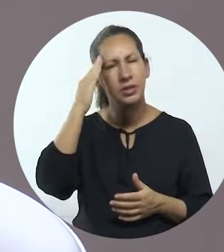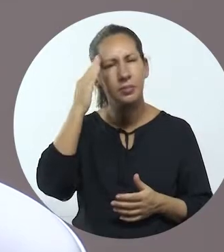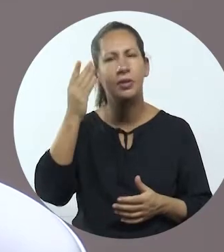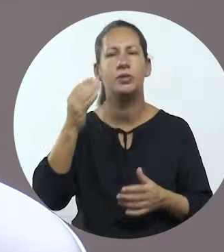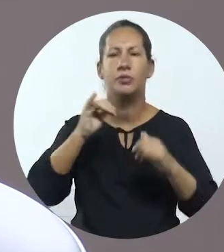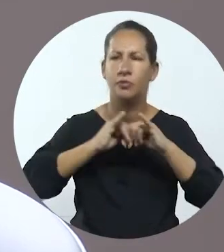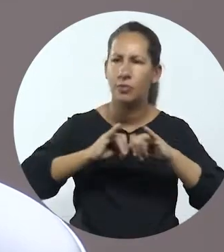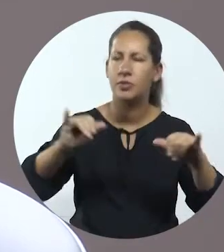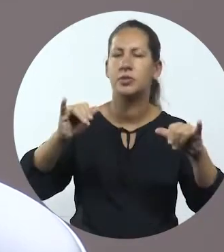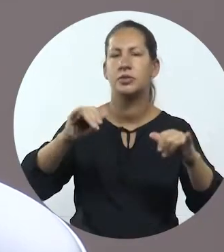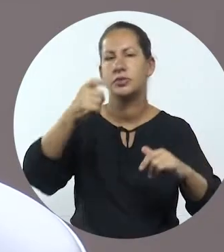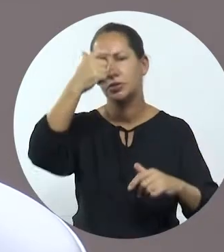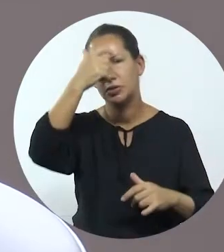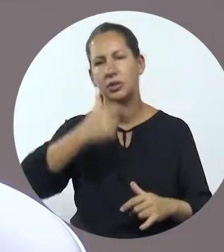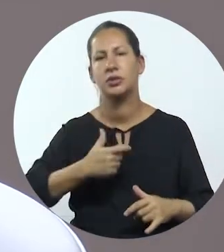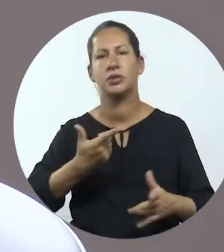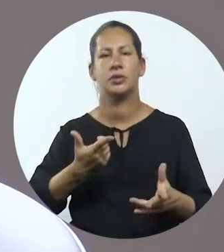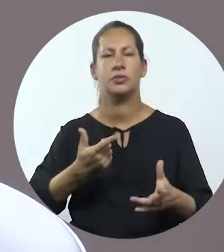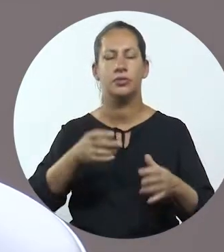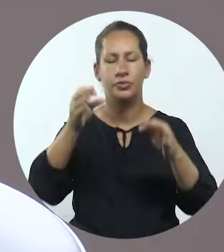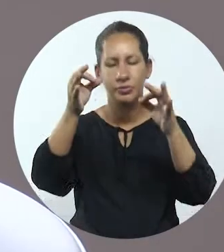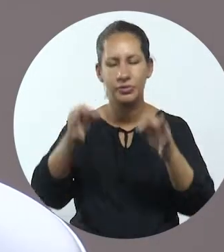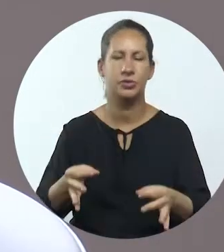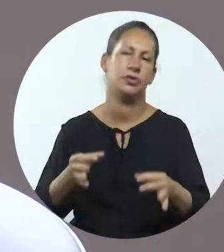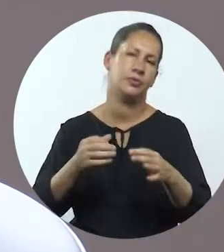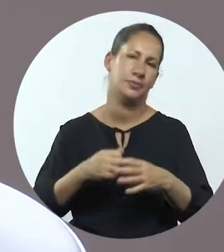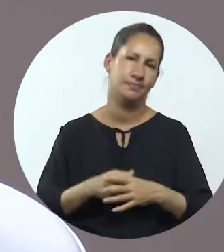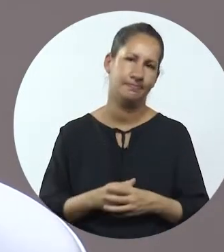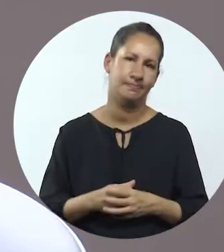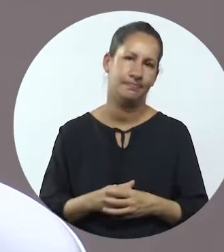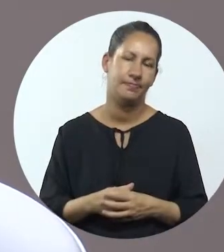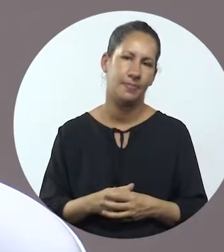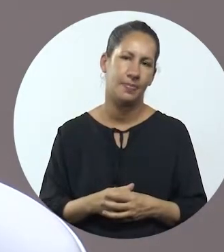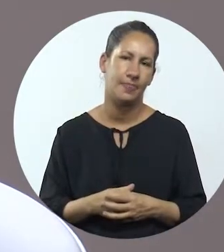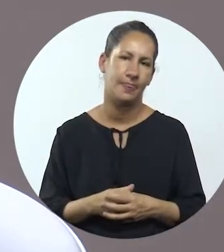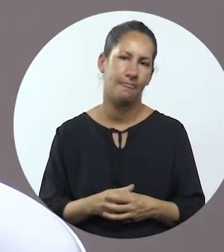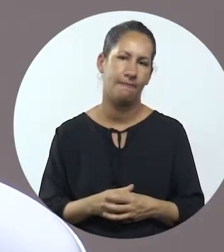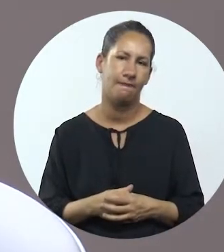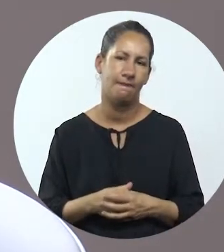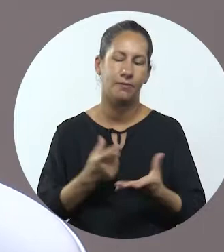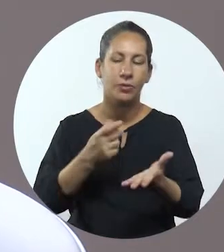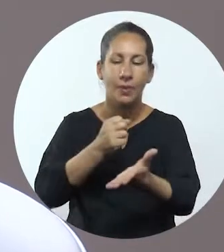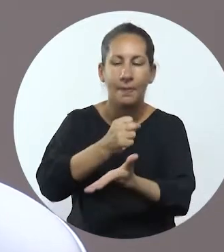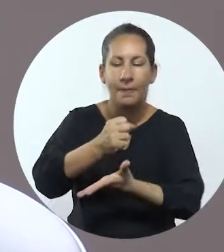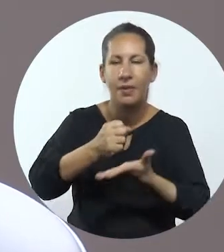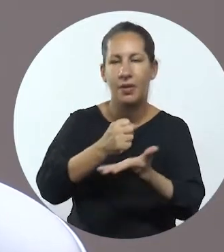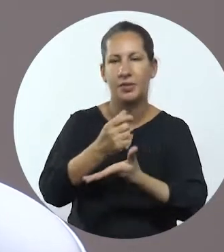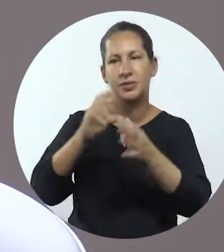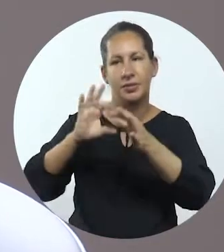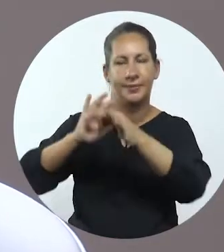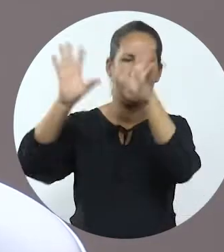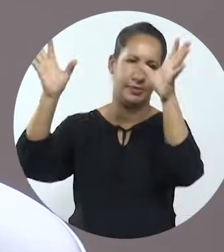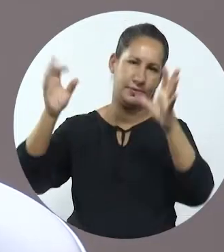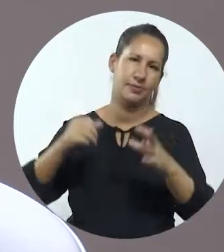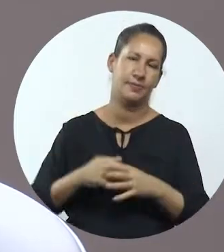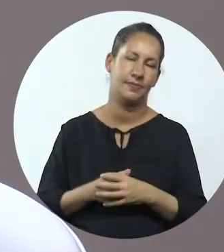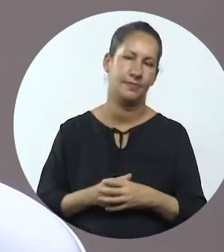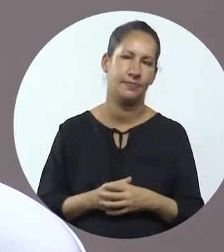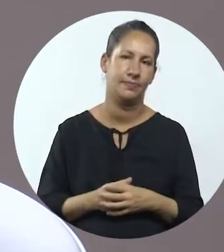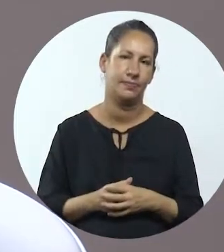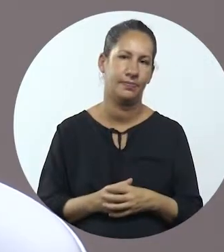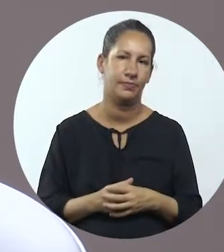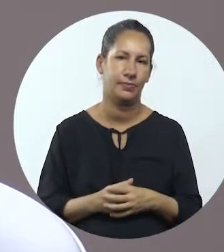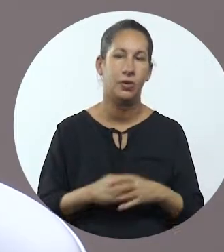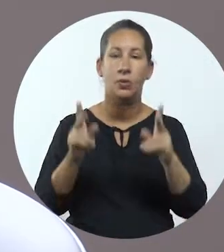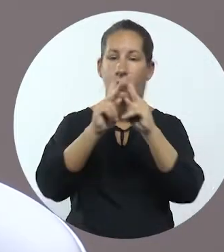que formação cidadã é exatamente o que alicerça a democracia. Então,